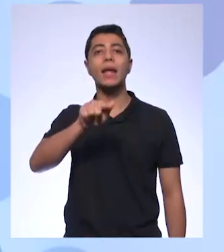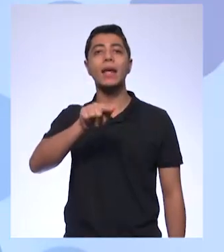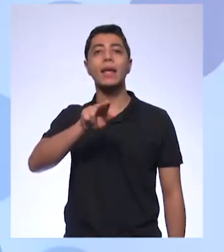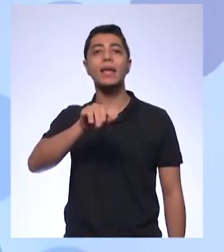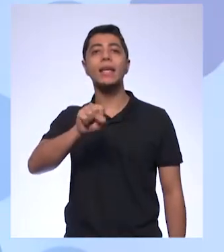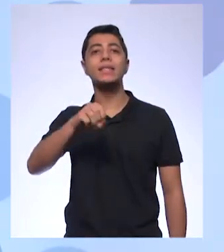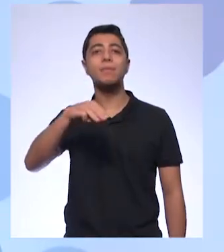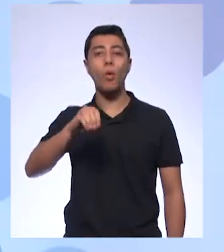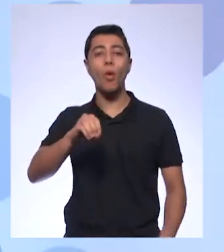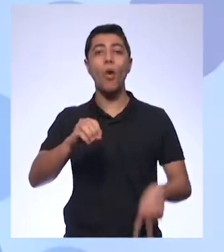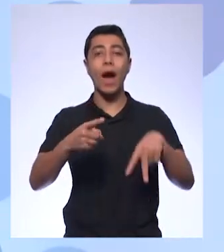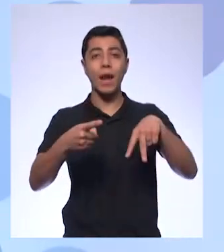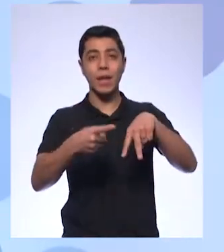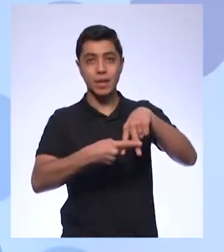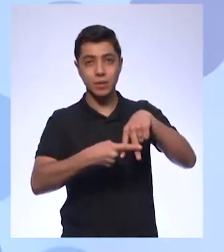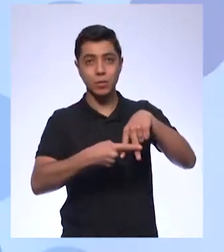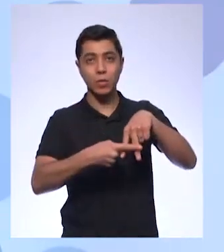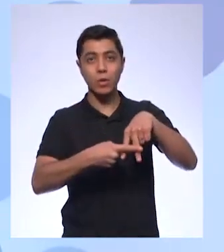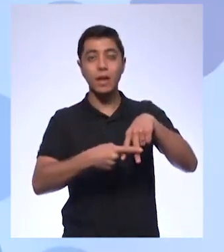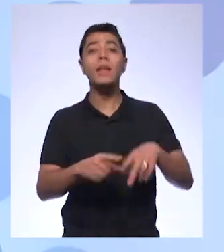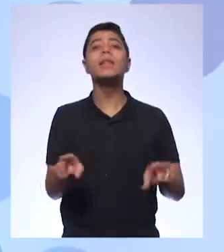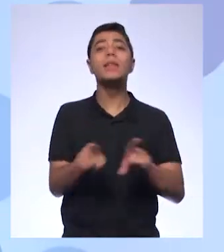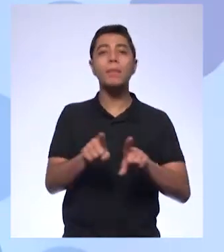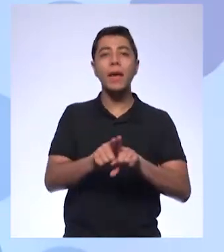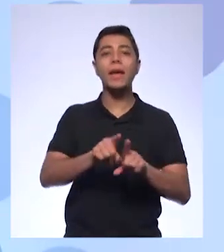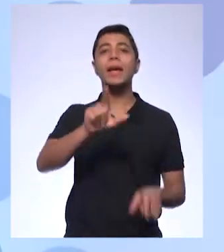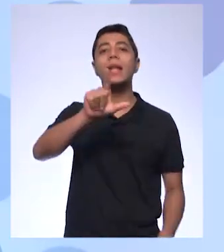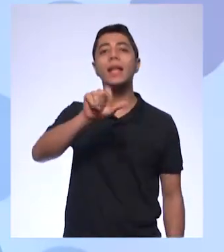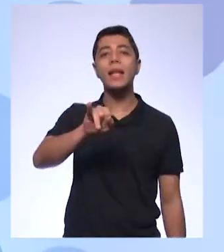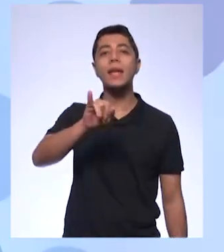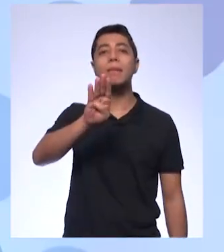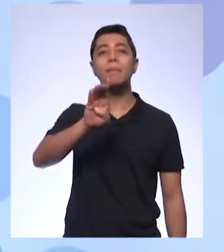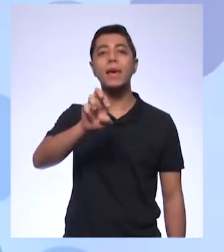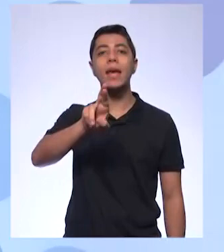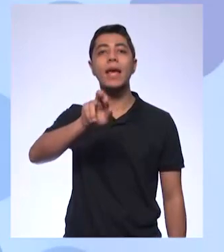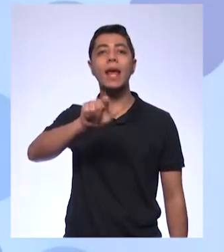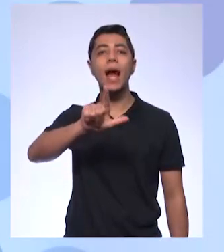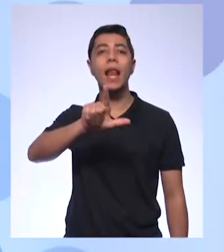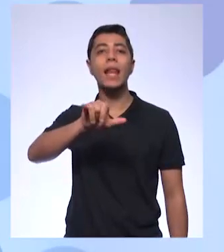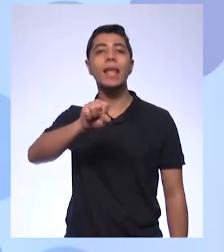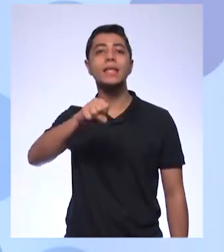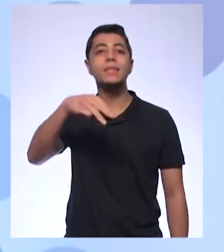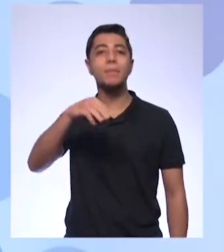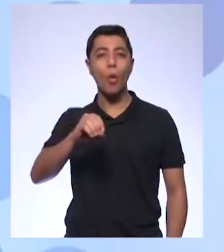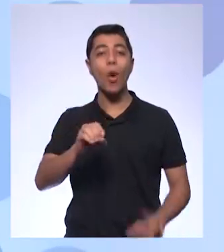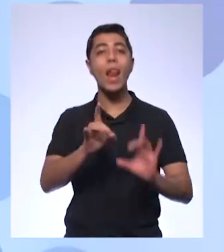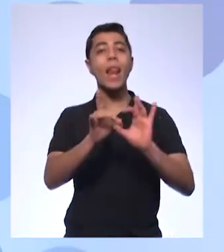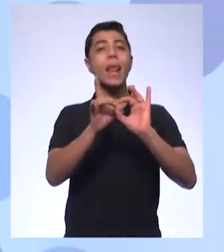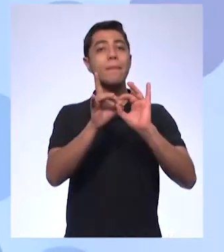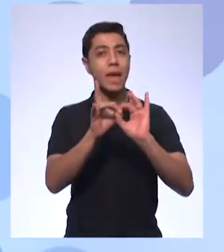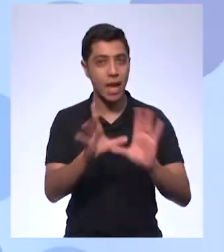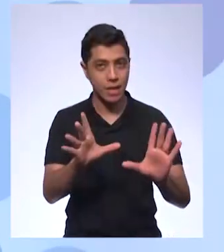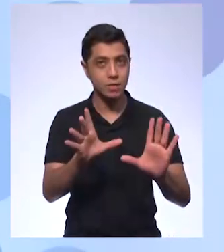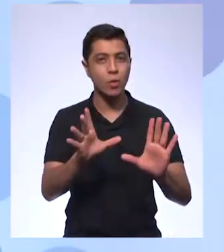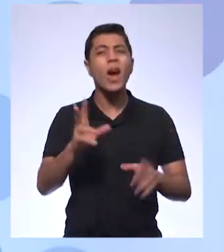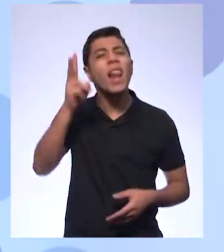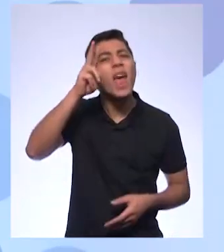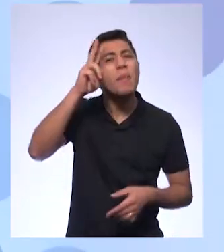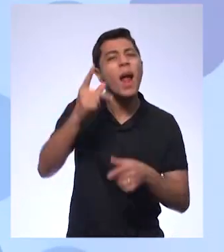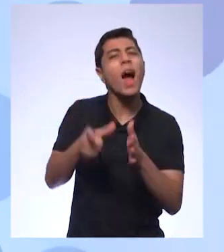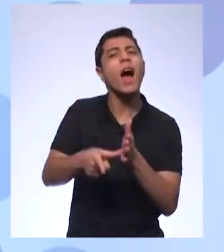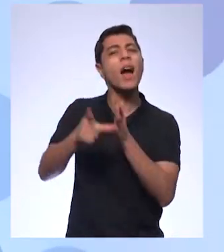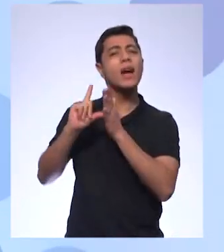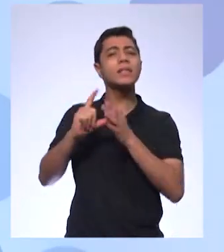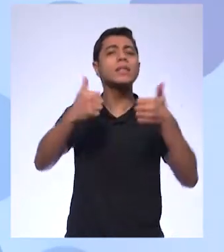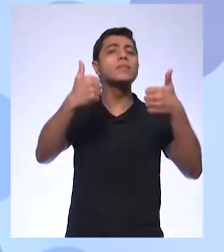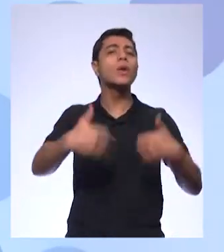do liberalismo, que nós já vimos de certa maneira quando tratamos do iluminismo. Vamos lembrar lá do John Locke, né, que